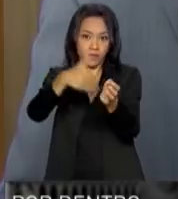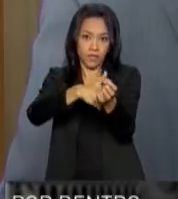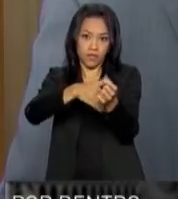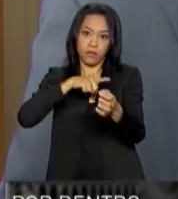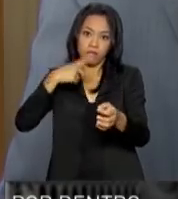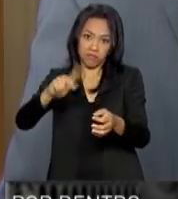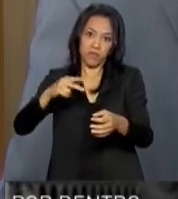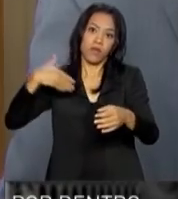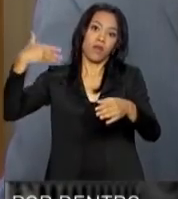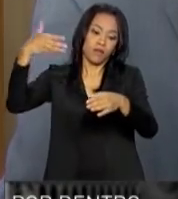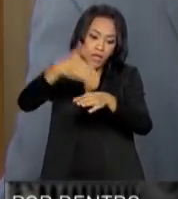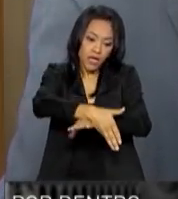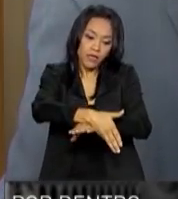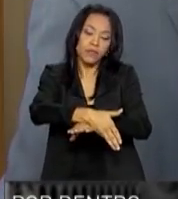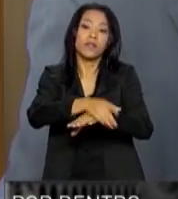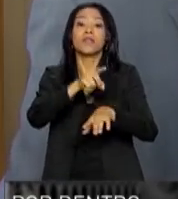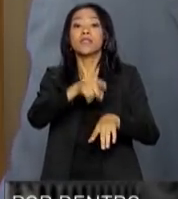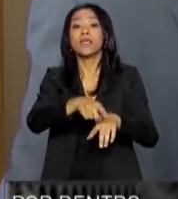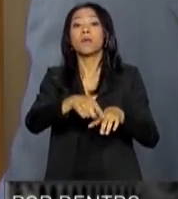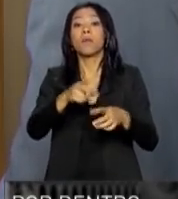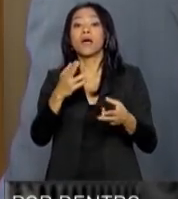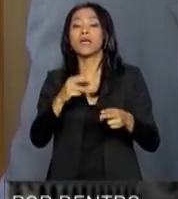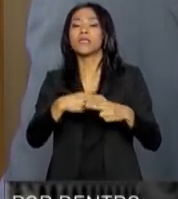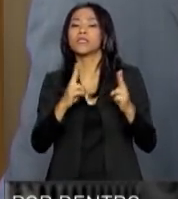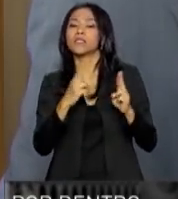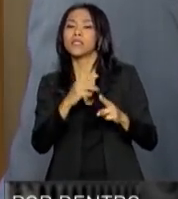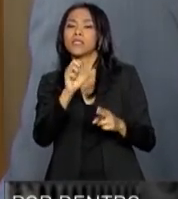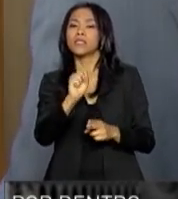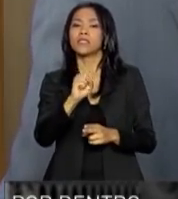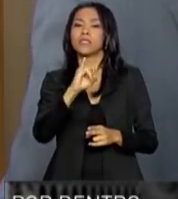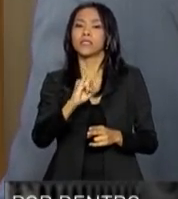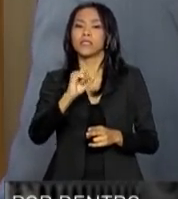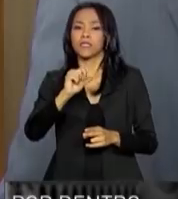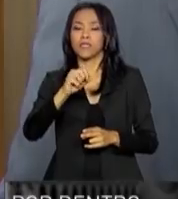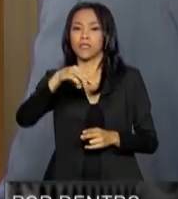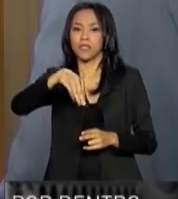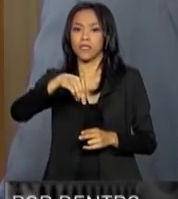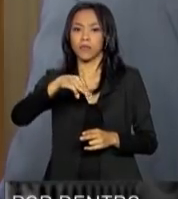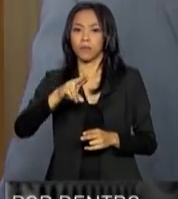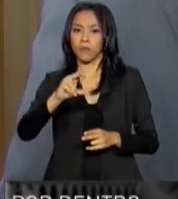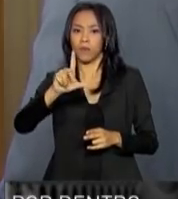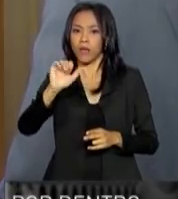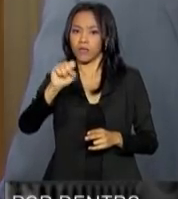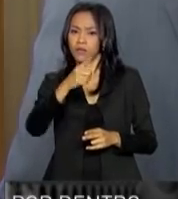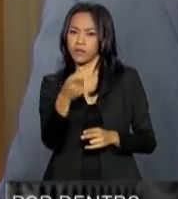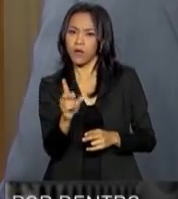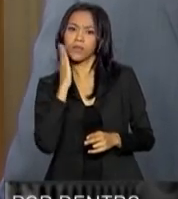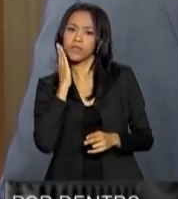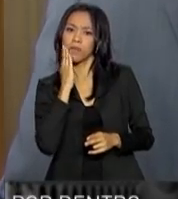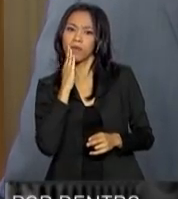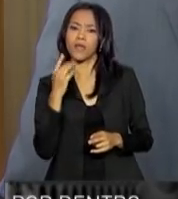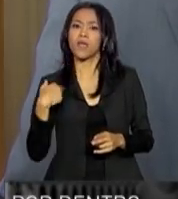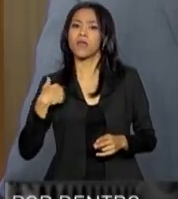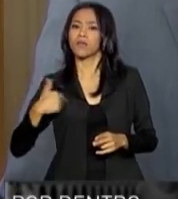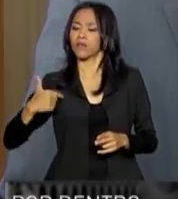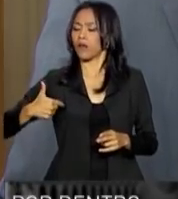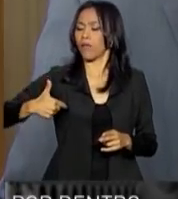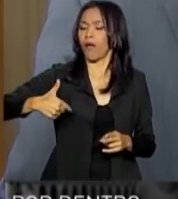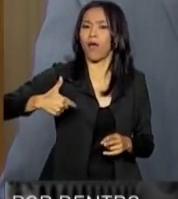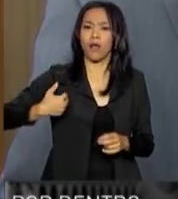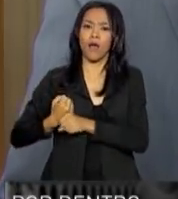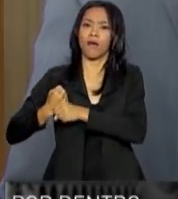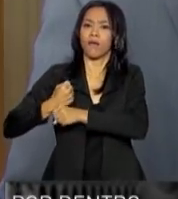ter lá um ícone chamado simulação de tempo de serviço para que você clicar ali já puxa toda a sua informação de vínculos empregatícios hoje que está no